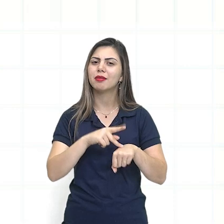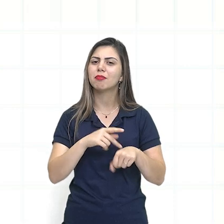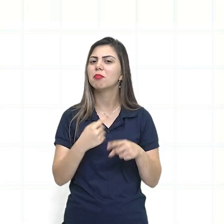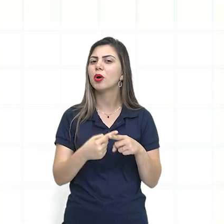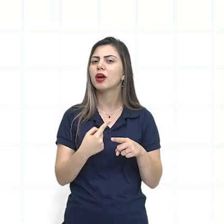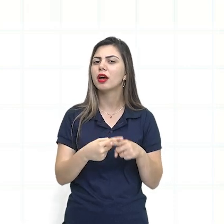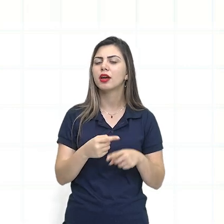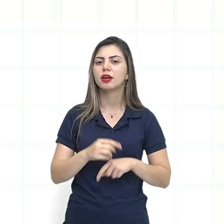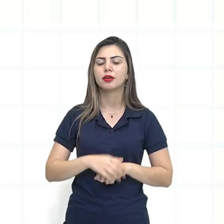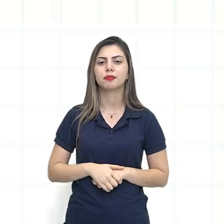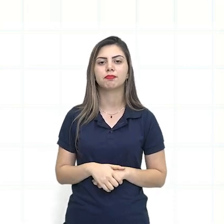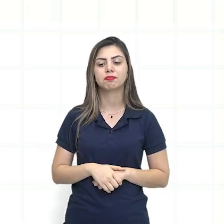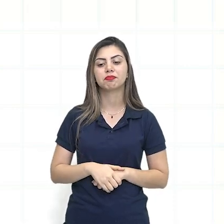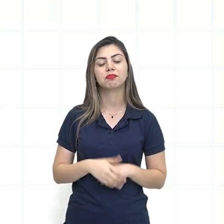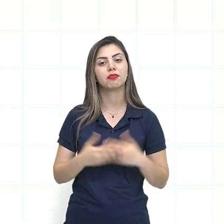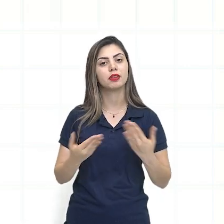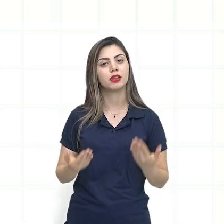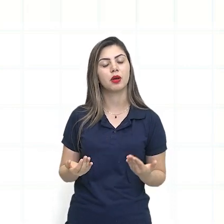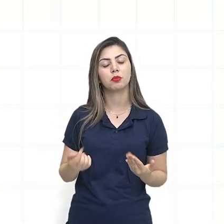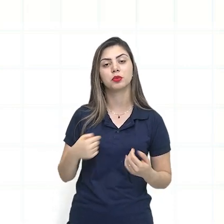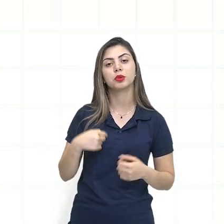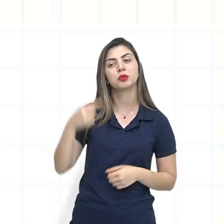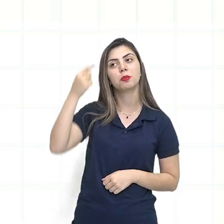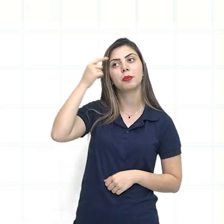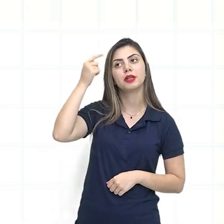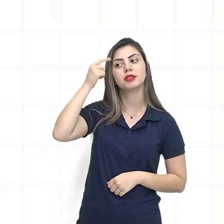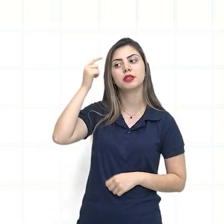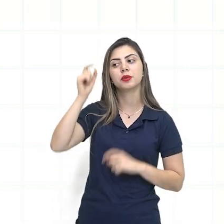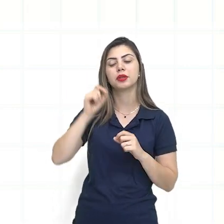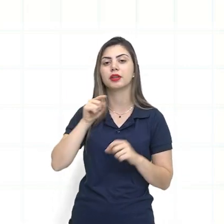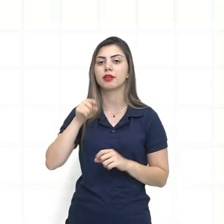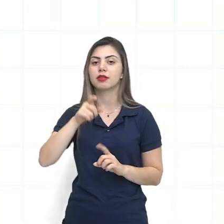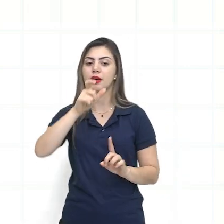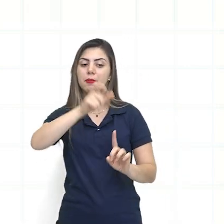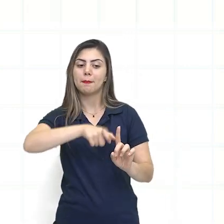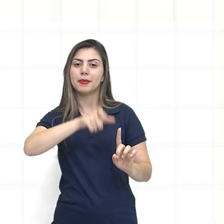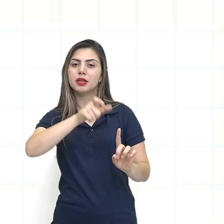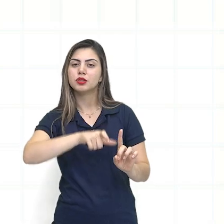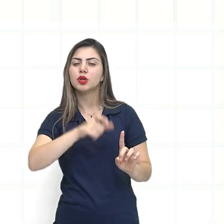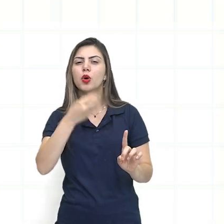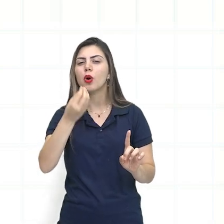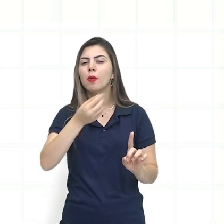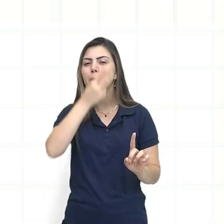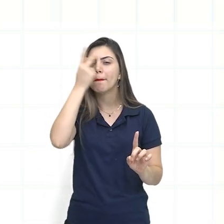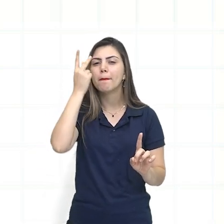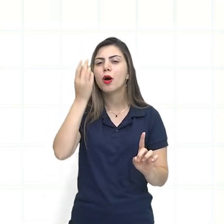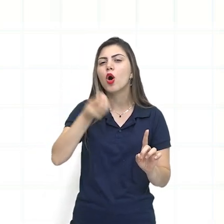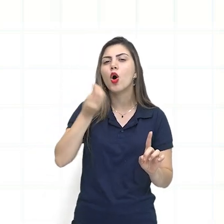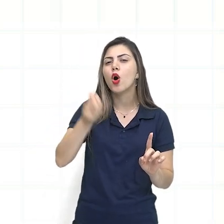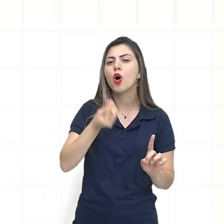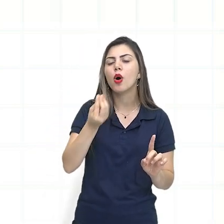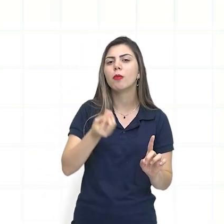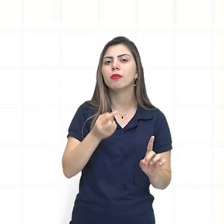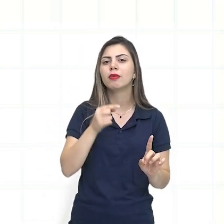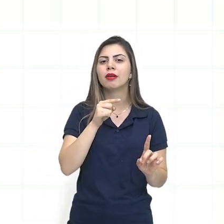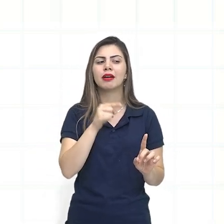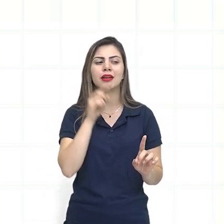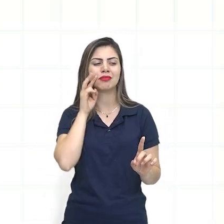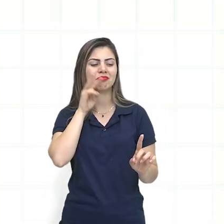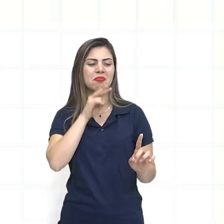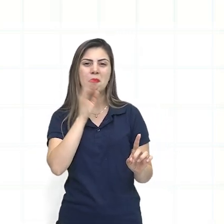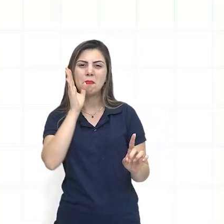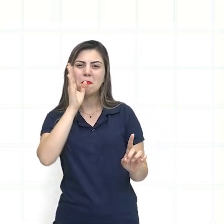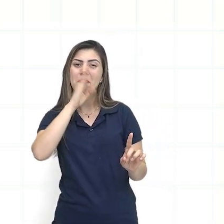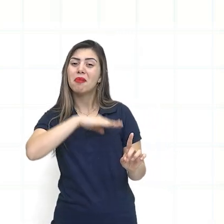Eu posso imaginar que essa pessoa é uma pessoa não muito bem